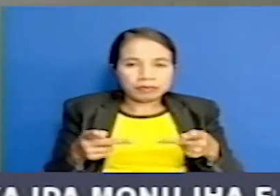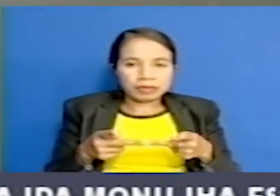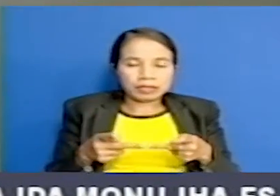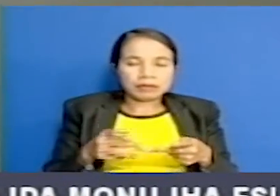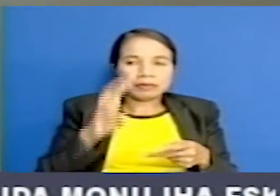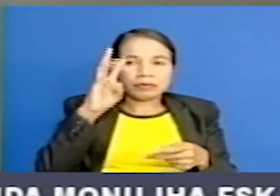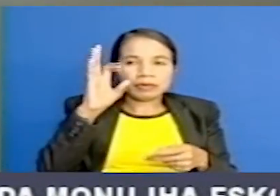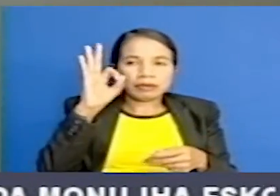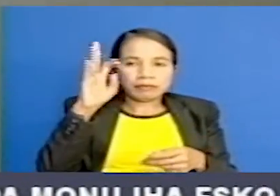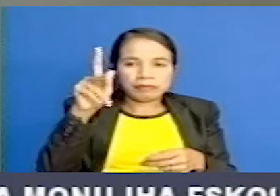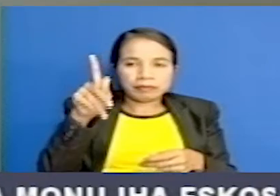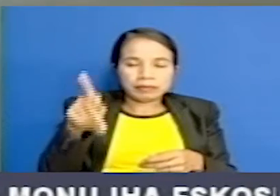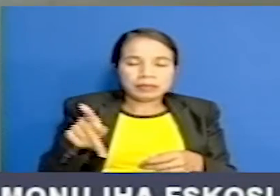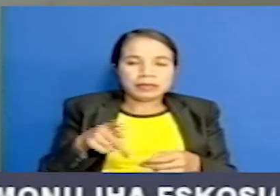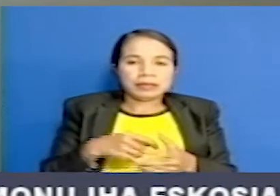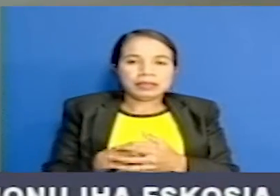a WP, onde